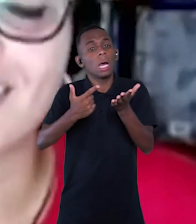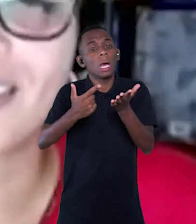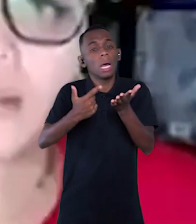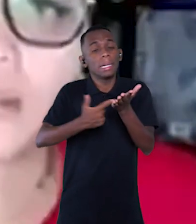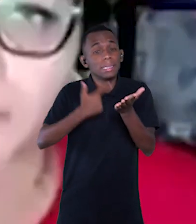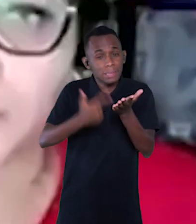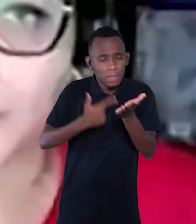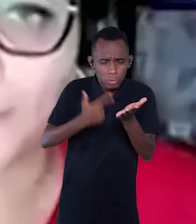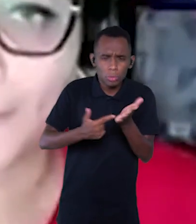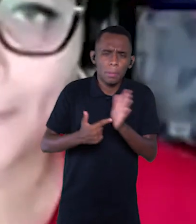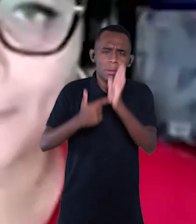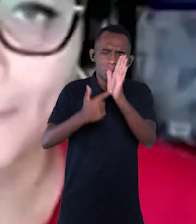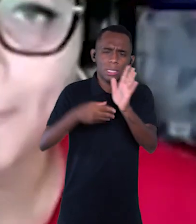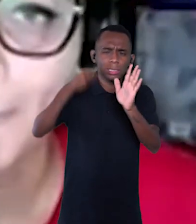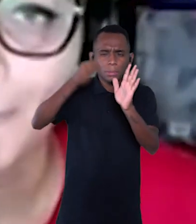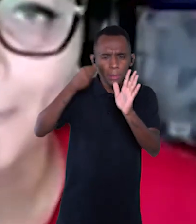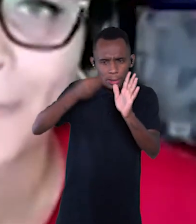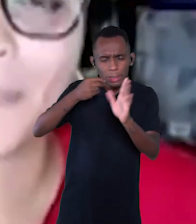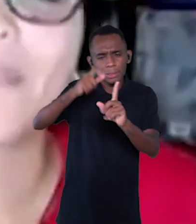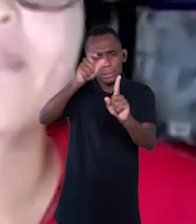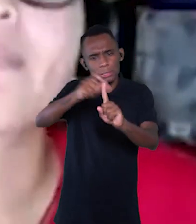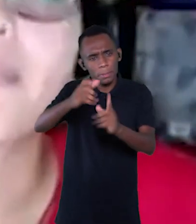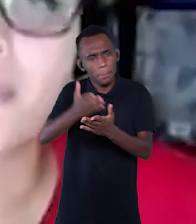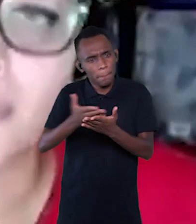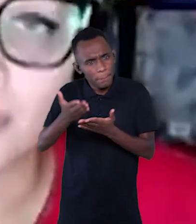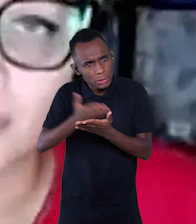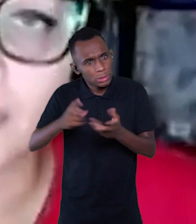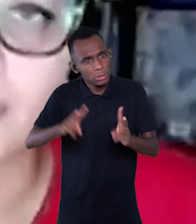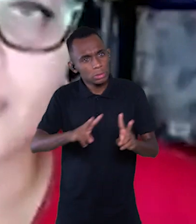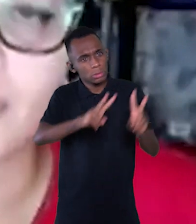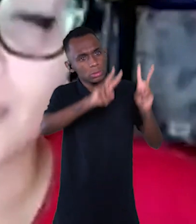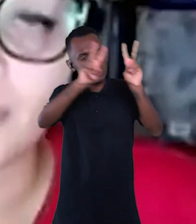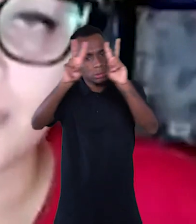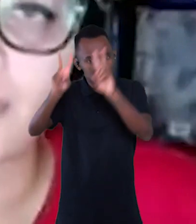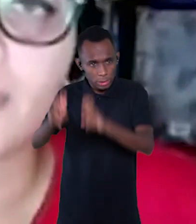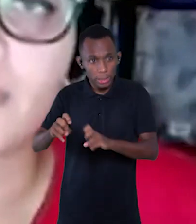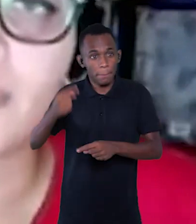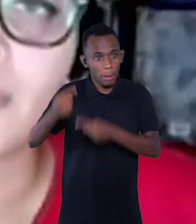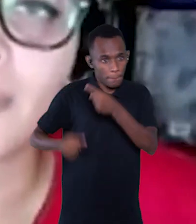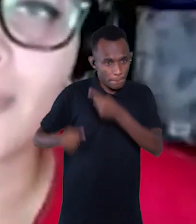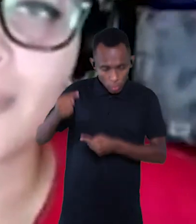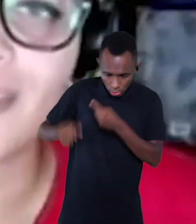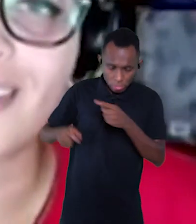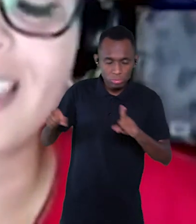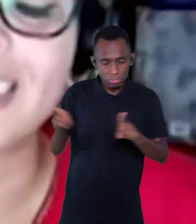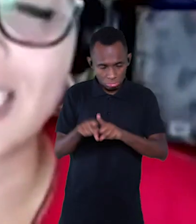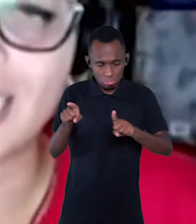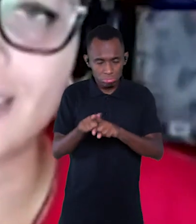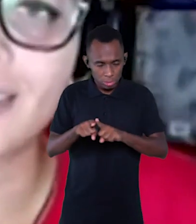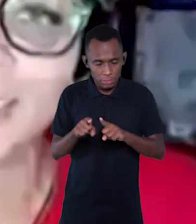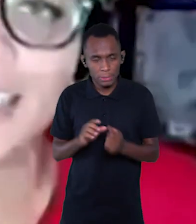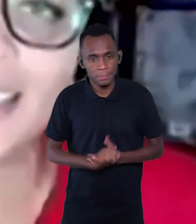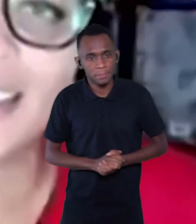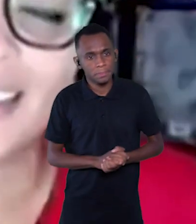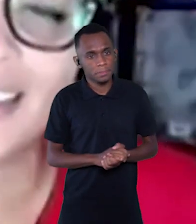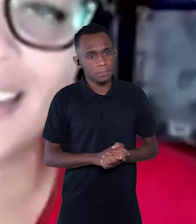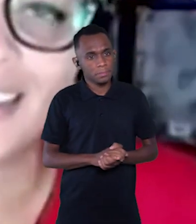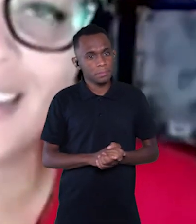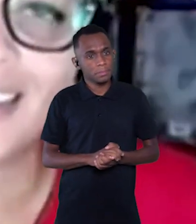pouco da história dos pacientes, do SUS, esse assunto que é político também, né? Sim.